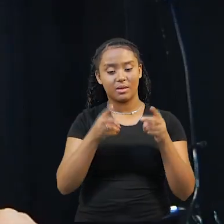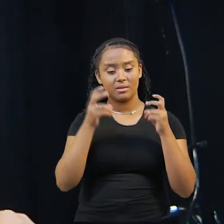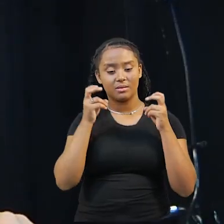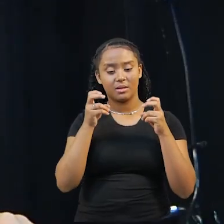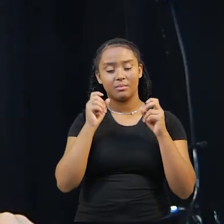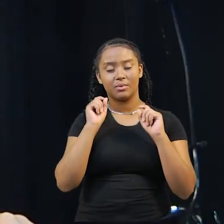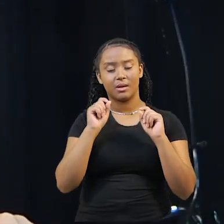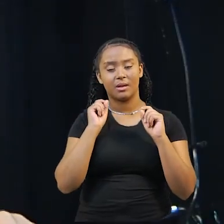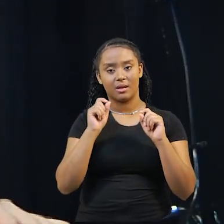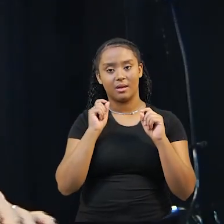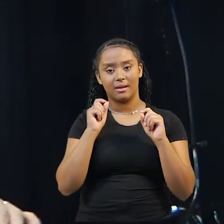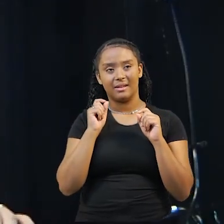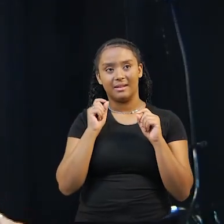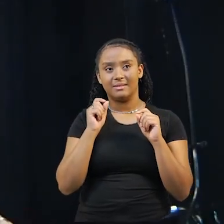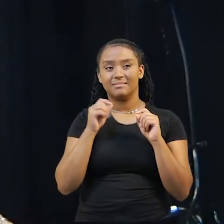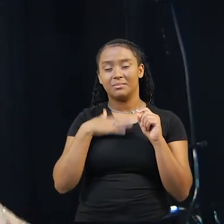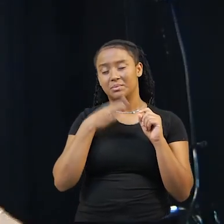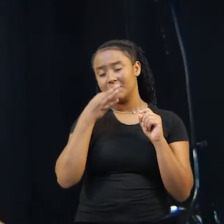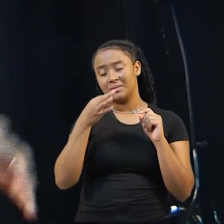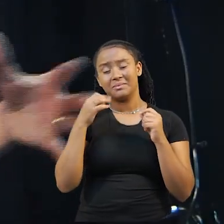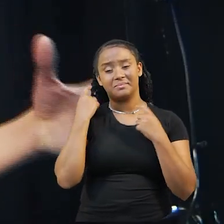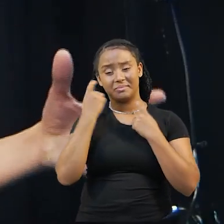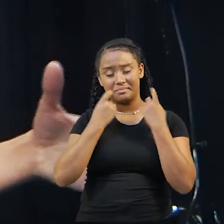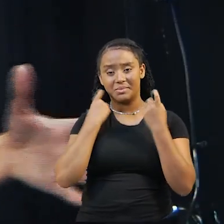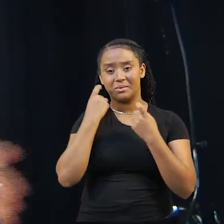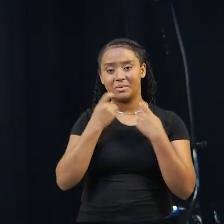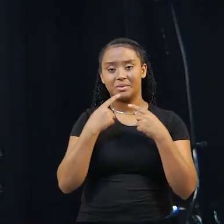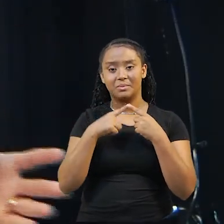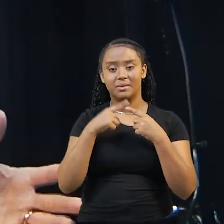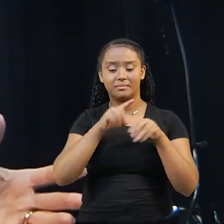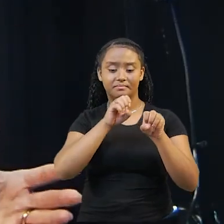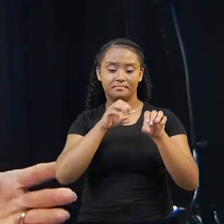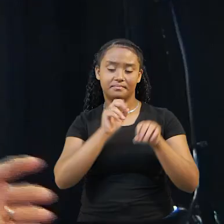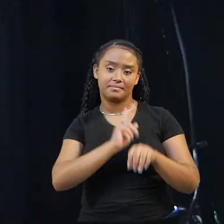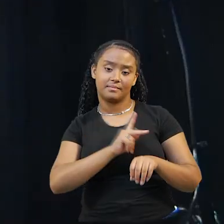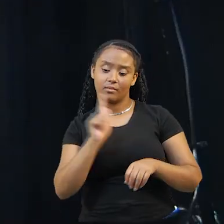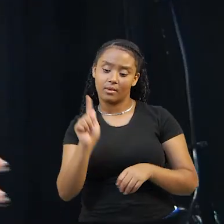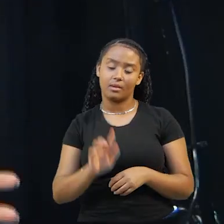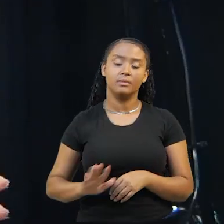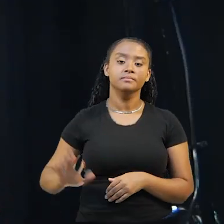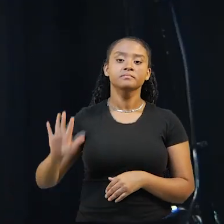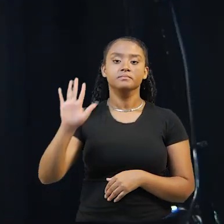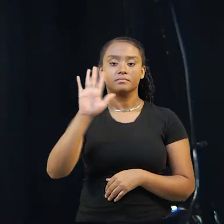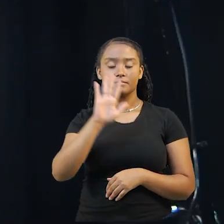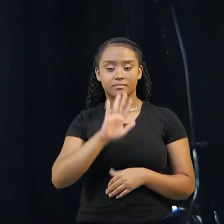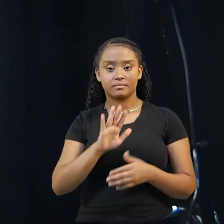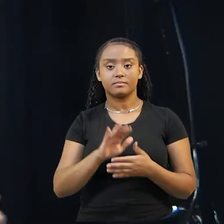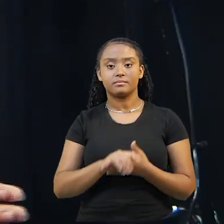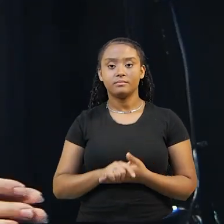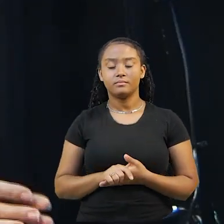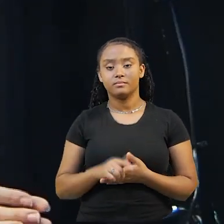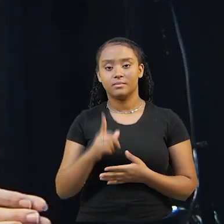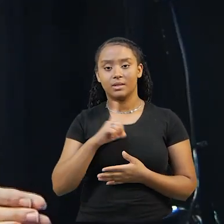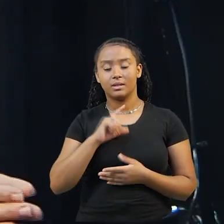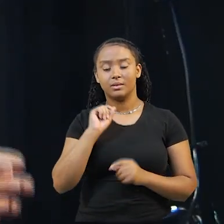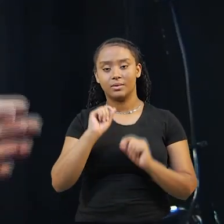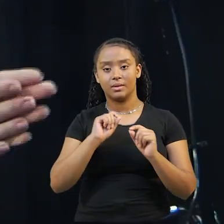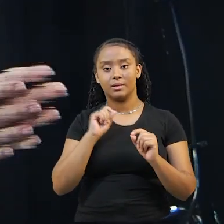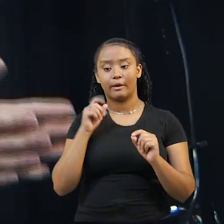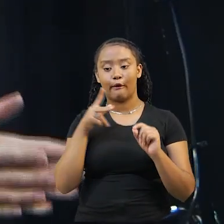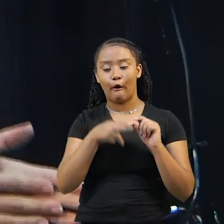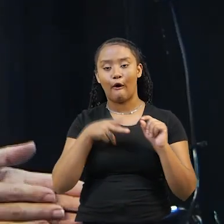muita preocupação, porque o ensino público, de um modo geral, ele vem sofrendo um